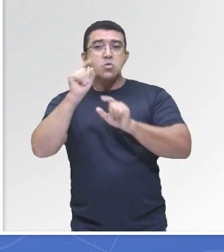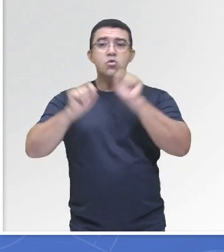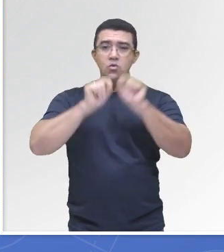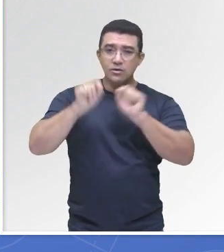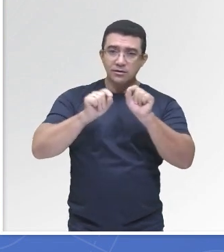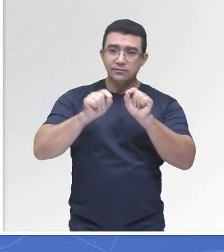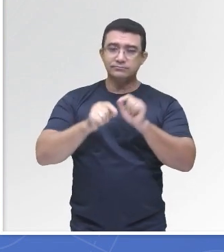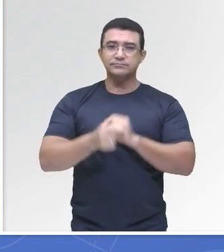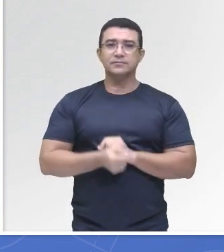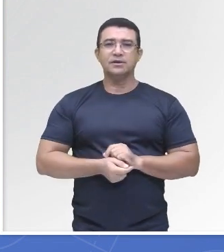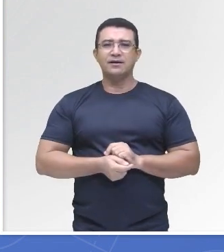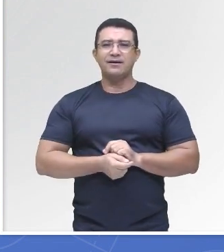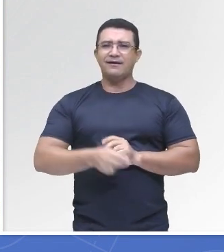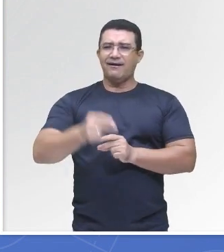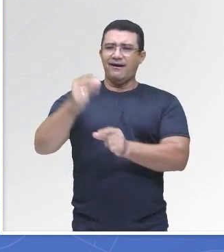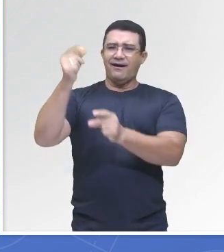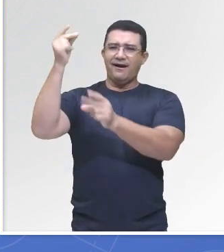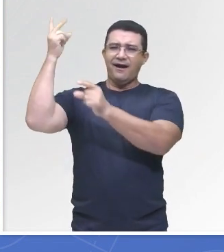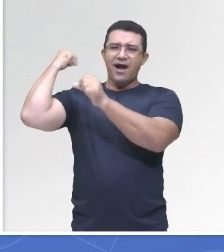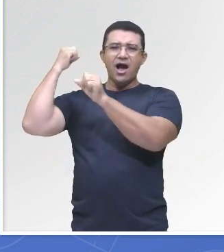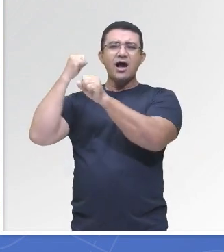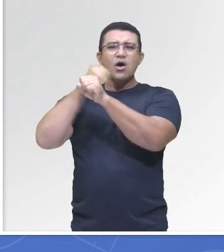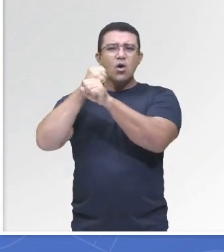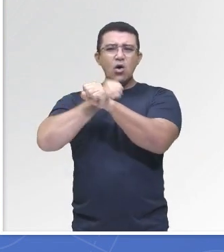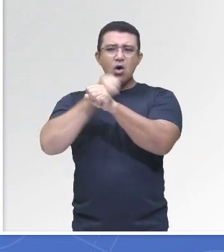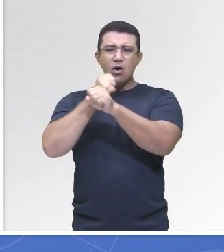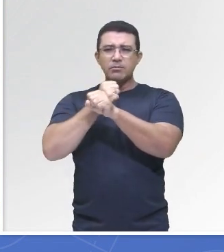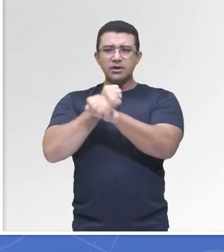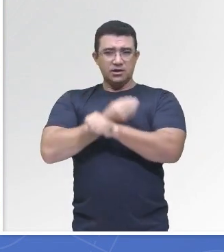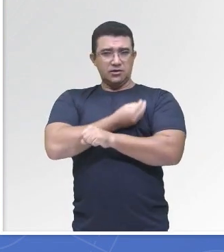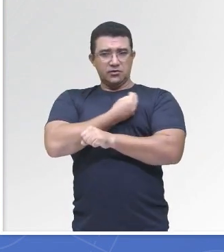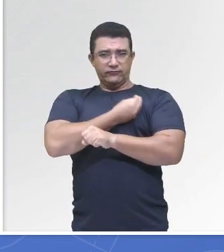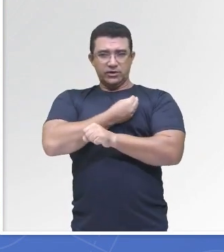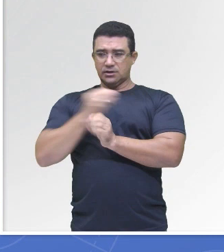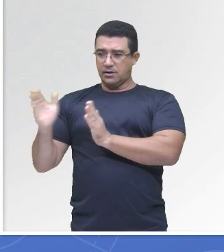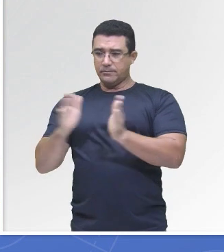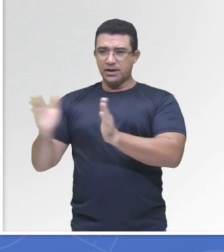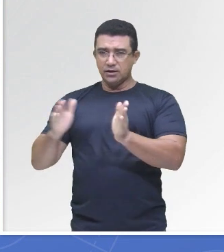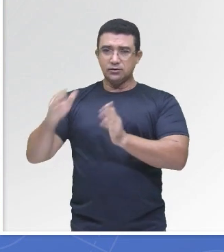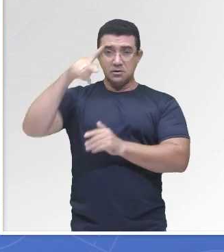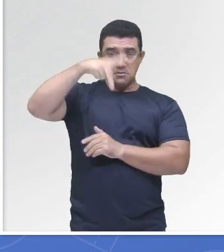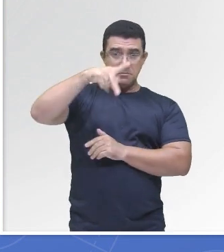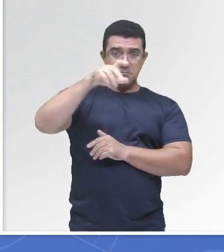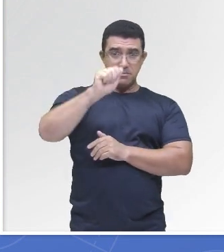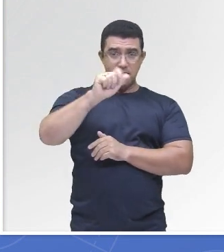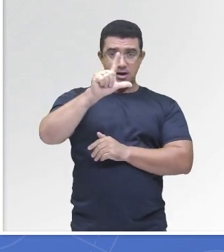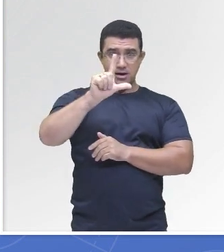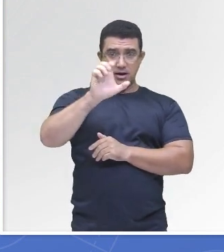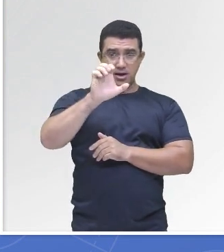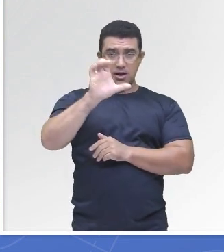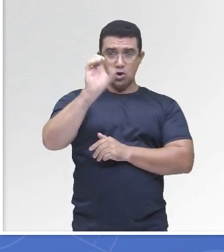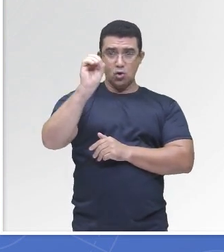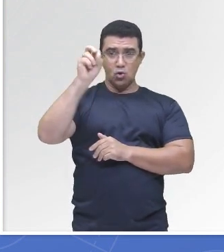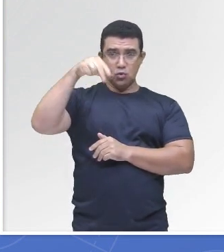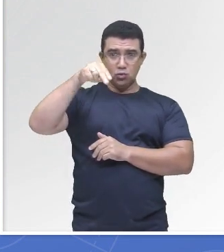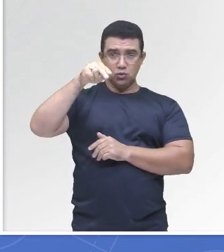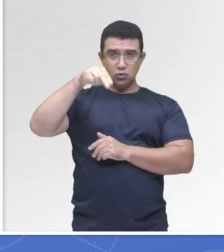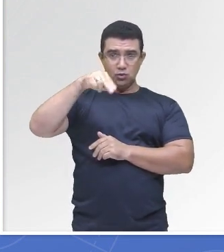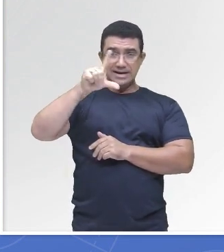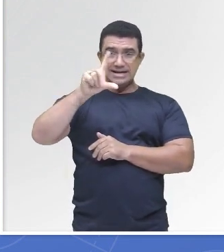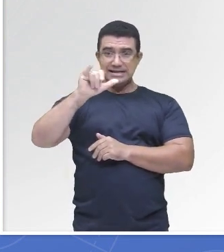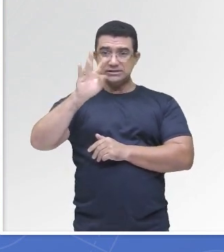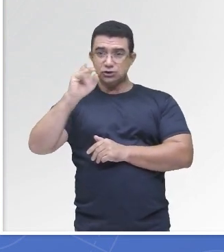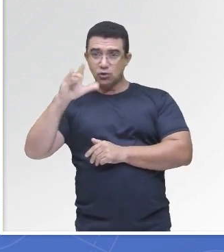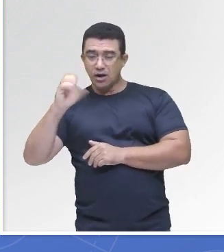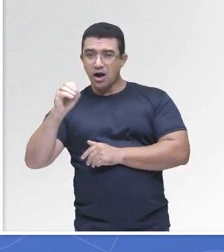lá quando o homem está vivendo no período chamado de Paleolítico, as condições de vida eram bem